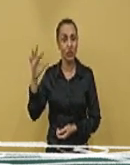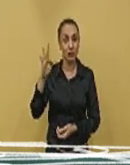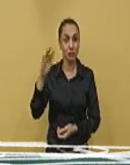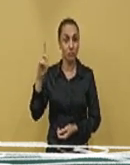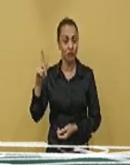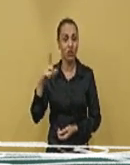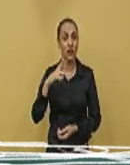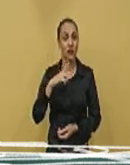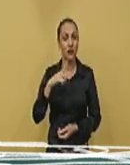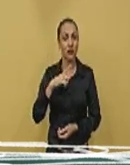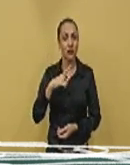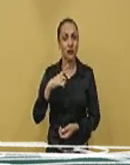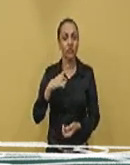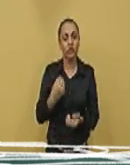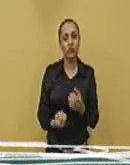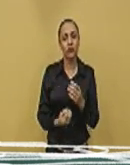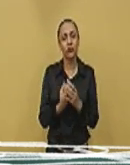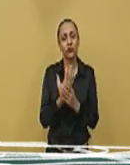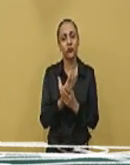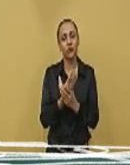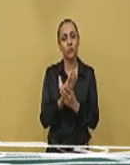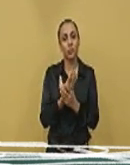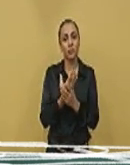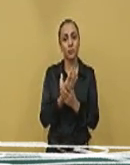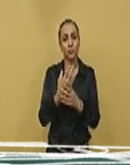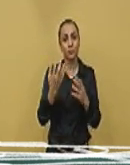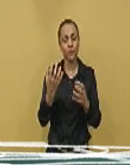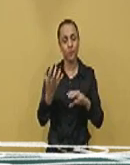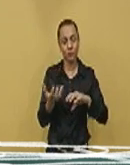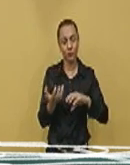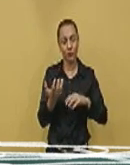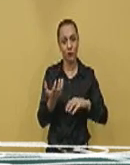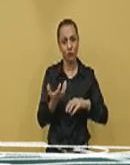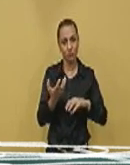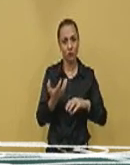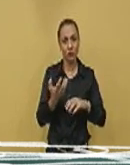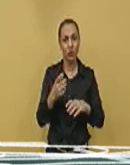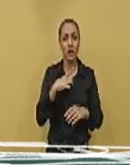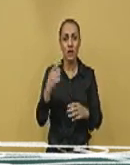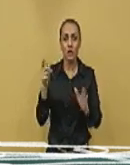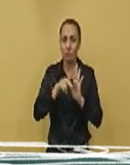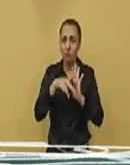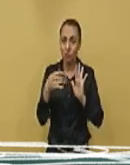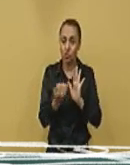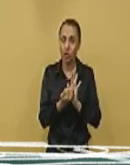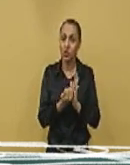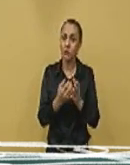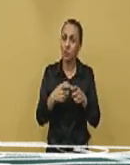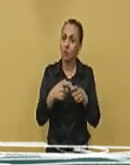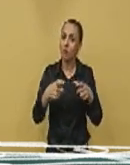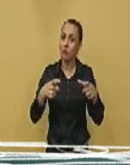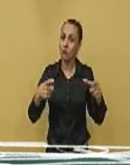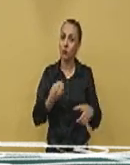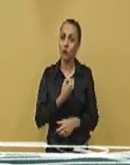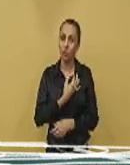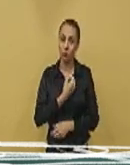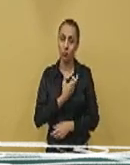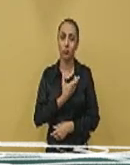necessariamente criadas pelo Congresso Nacional. Tem que sair um projeto de lei para aumentar o número de FGs e